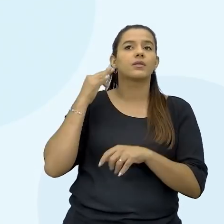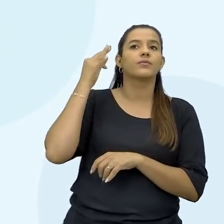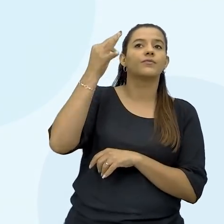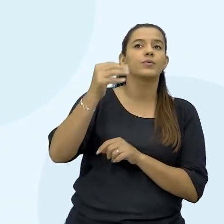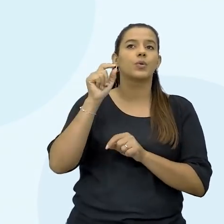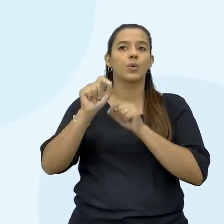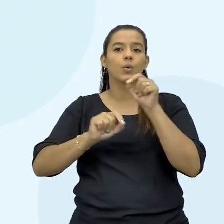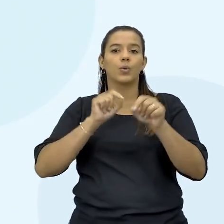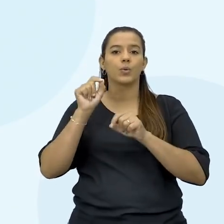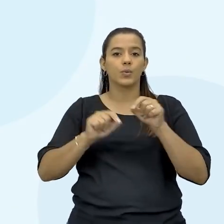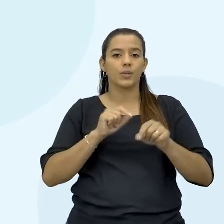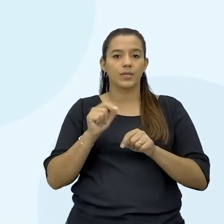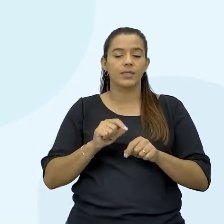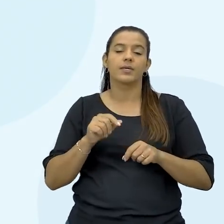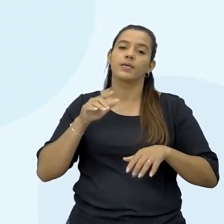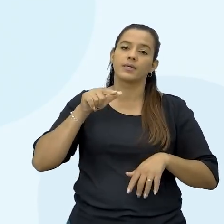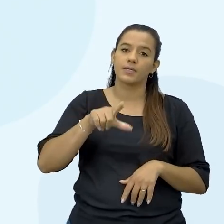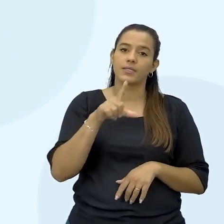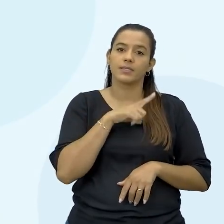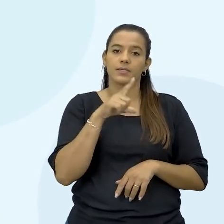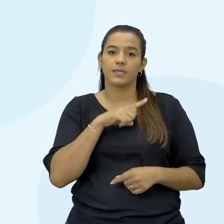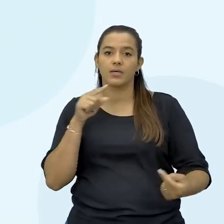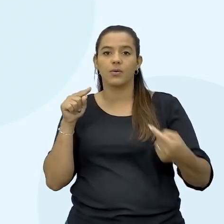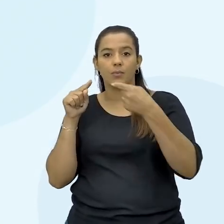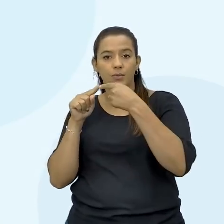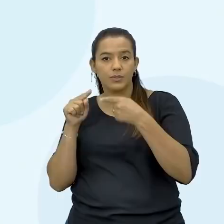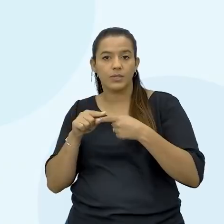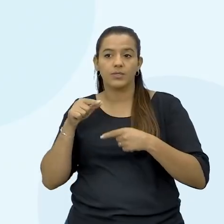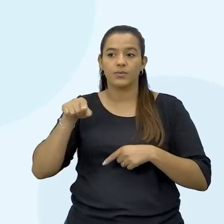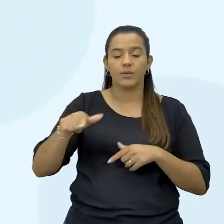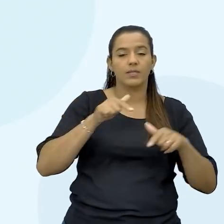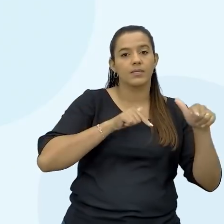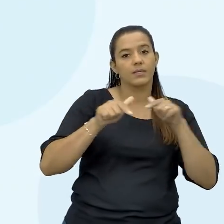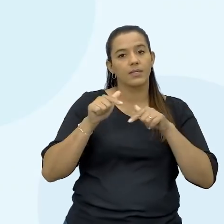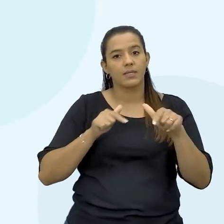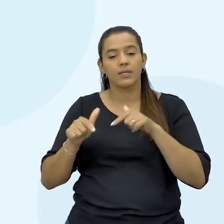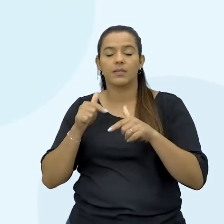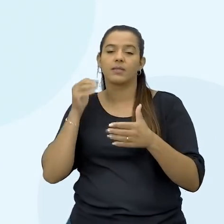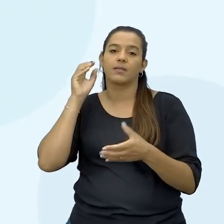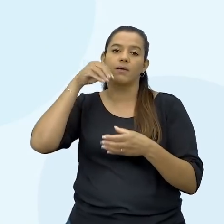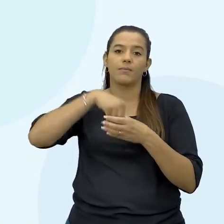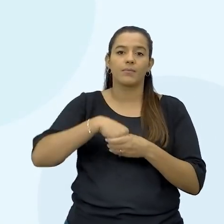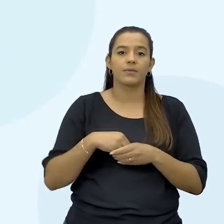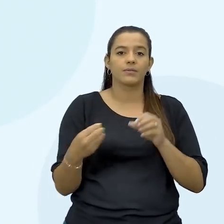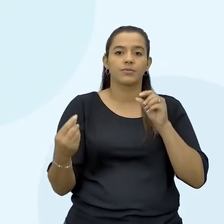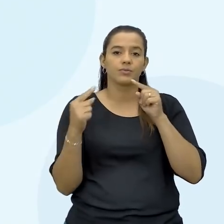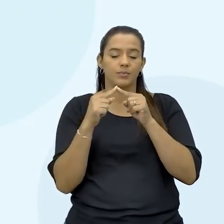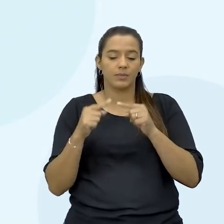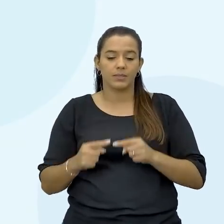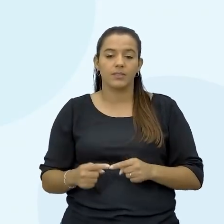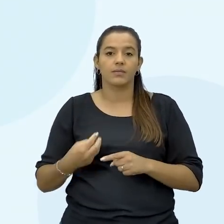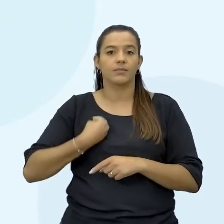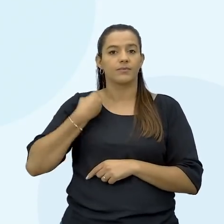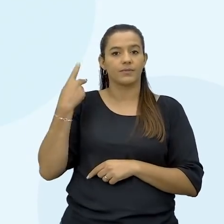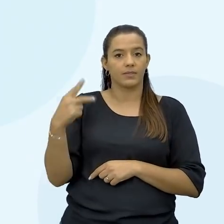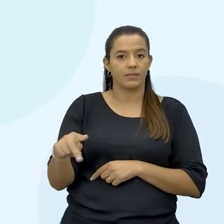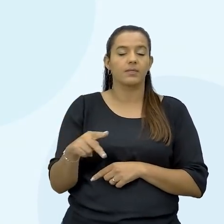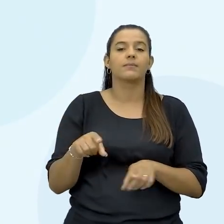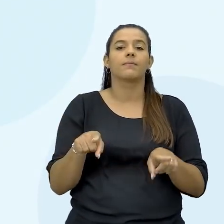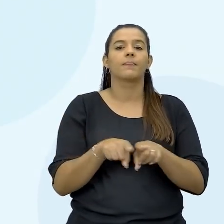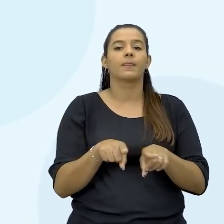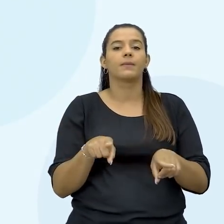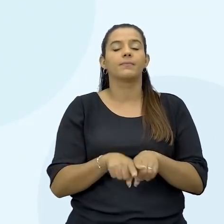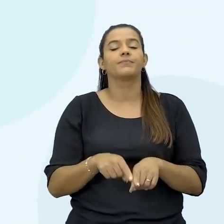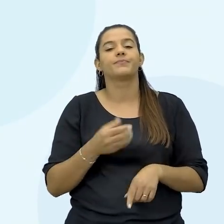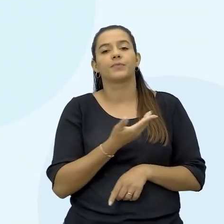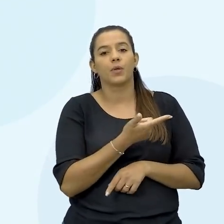tem a ver com o trabalho quanto com a carreira que eles vão seguir, integrada ao projeto de vida, assim como